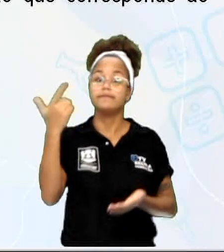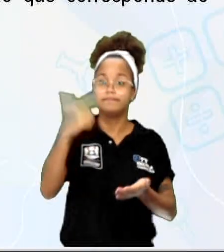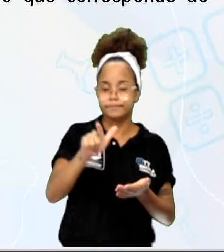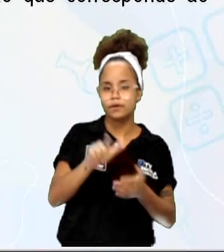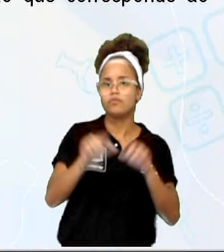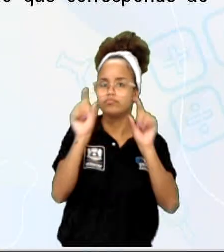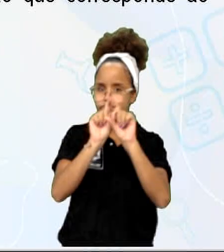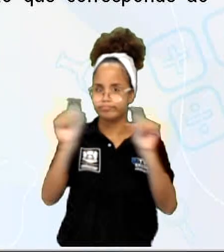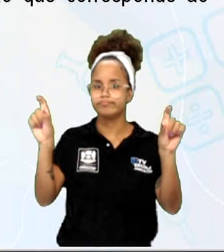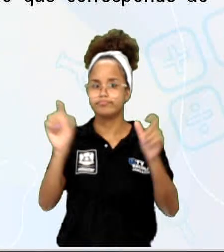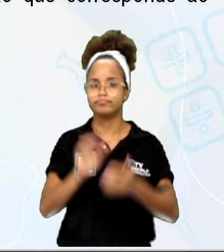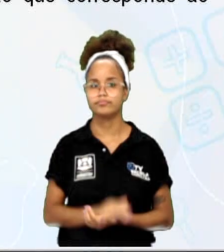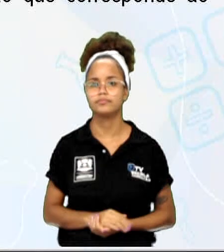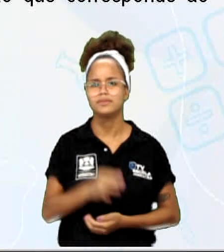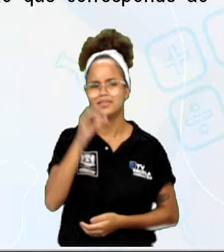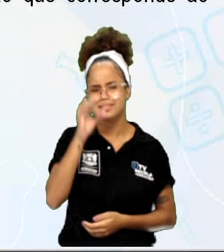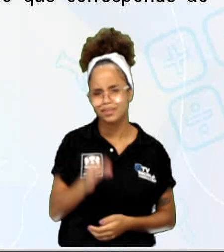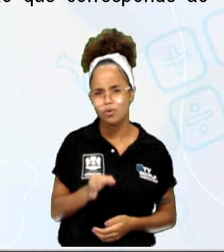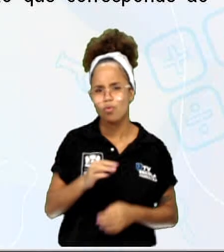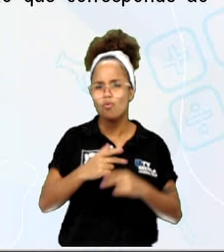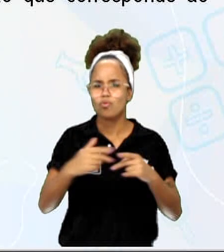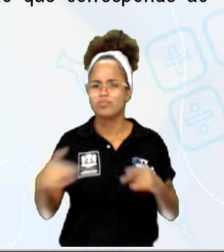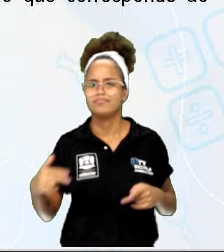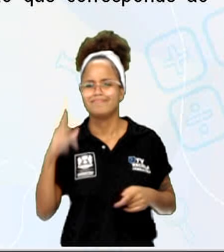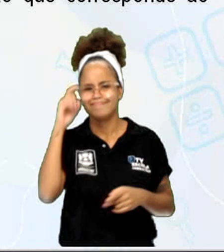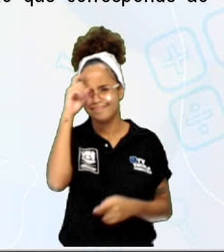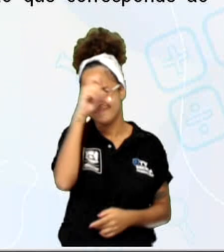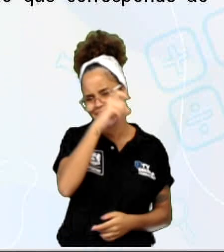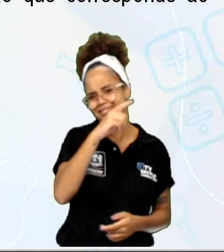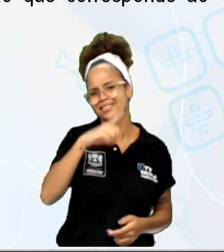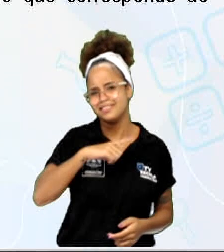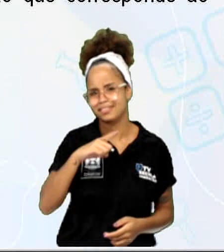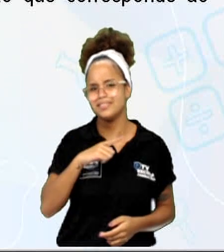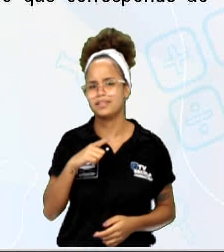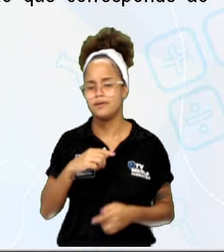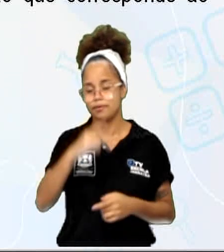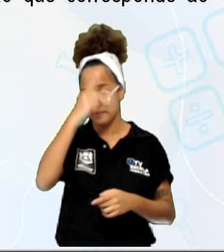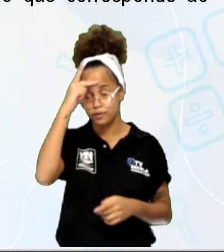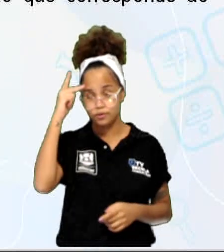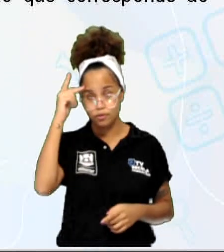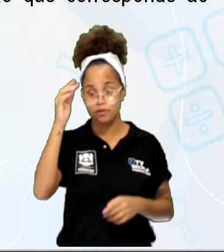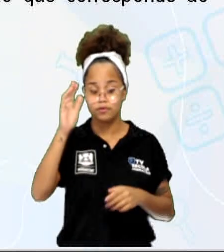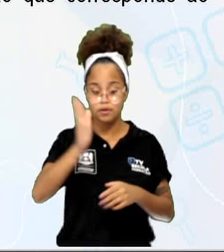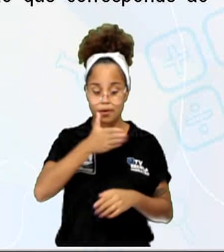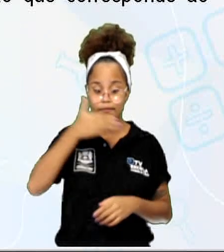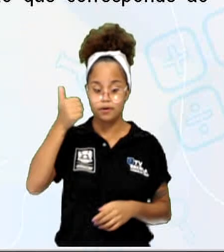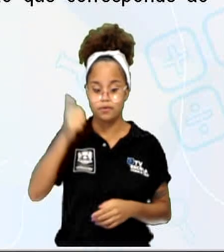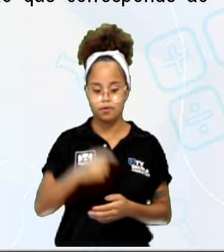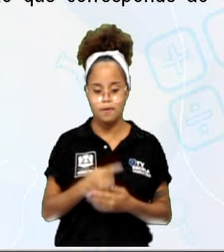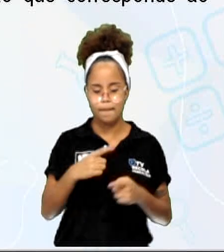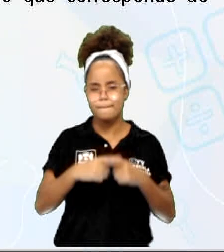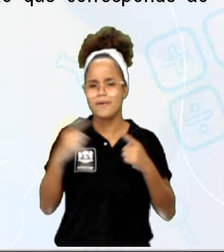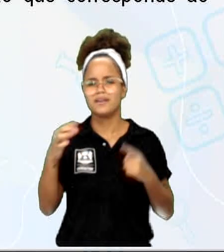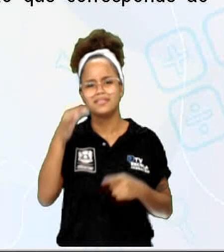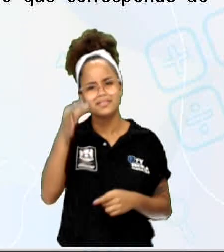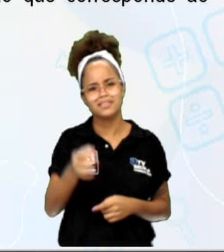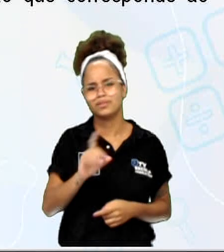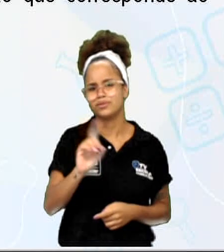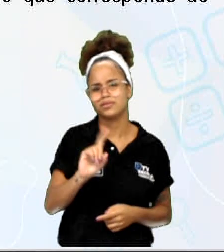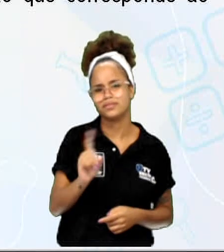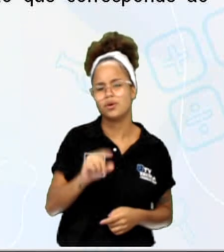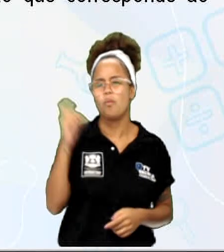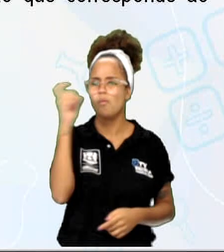trecho. É certo que tempos difíceis existem para aperfeiçoar o aprendiz, mas não é certo que a mentira dos